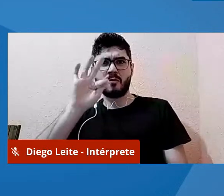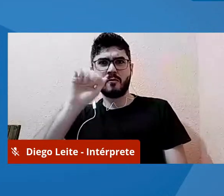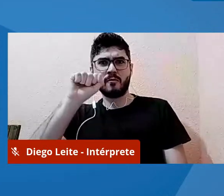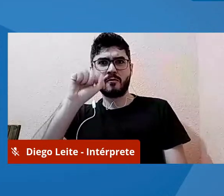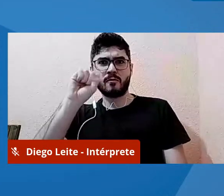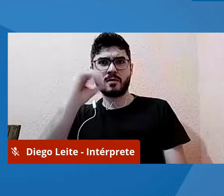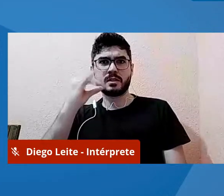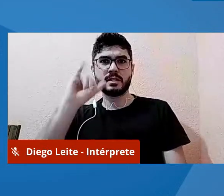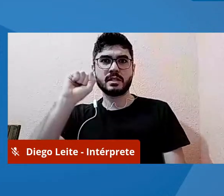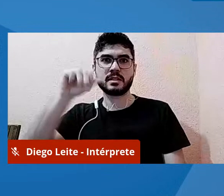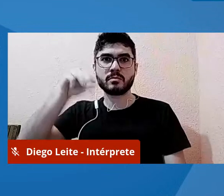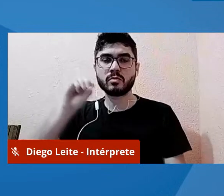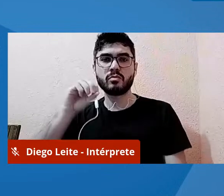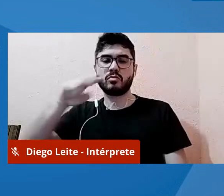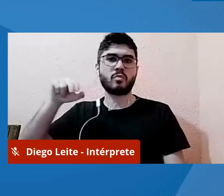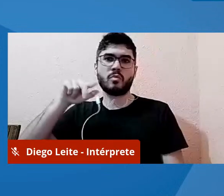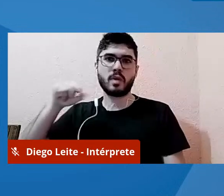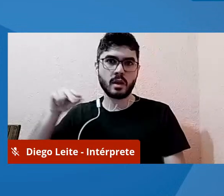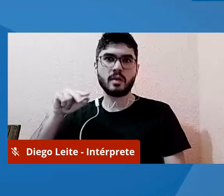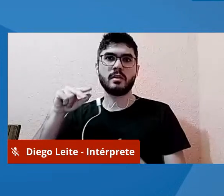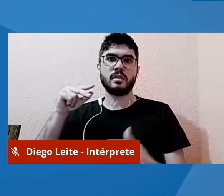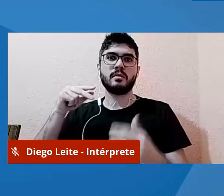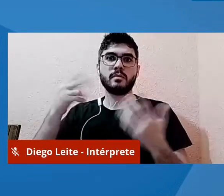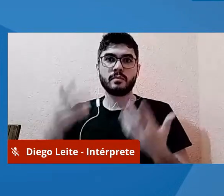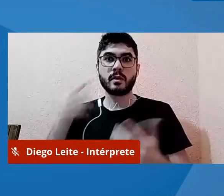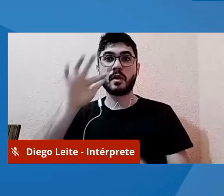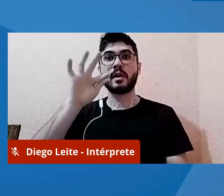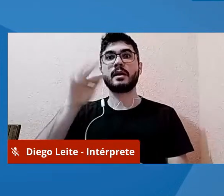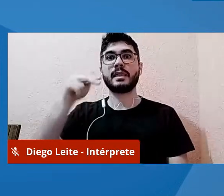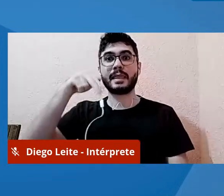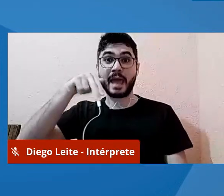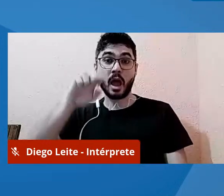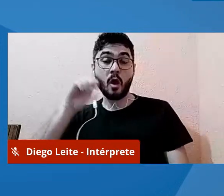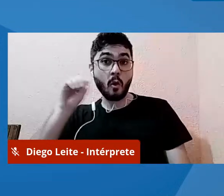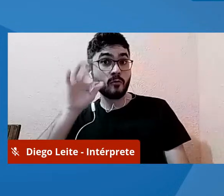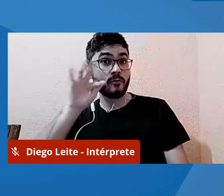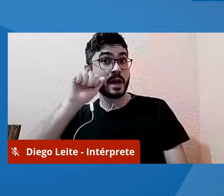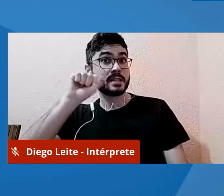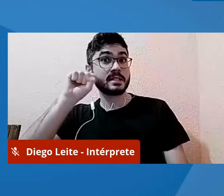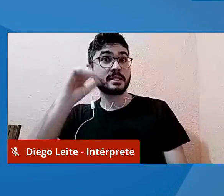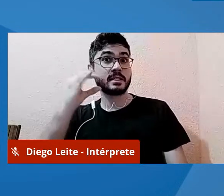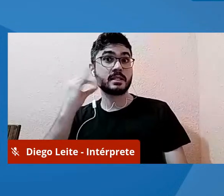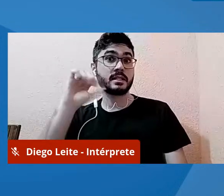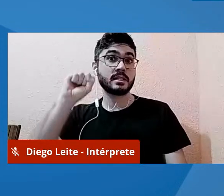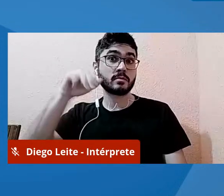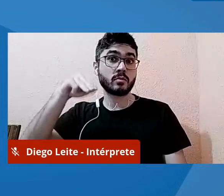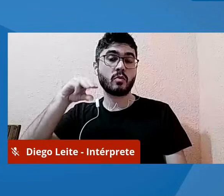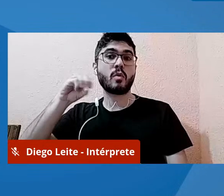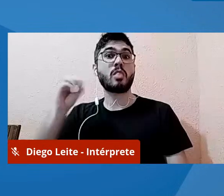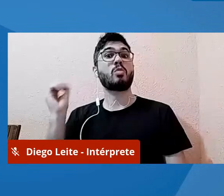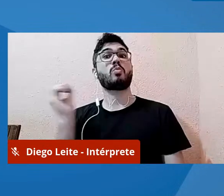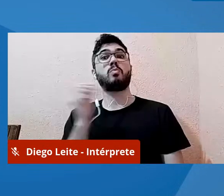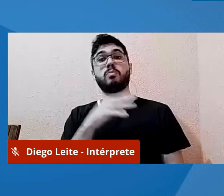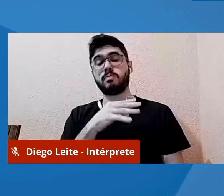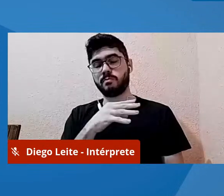direta do fascismo dos anos 30, é um fenômeno novo. Né? Bem, então,